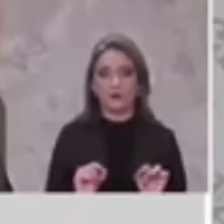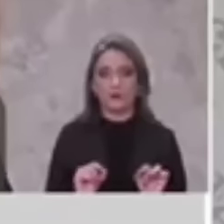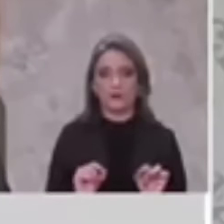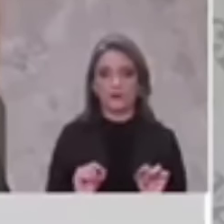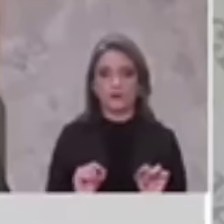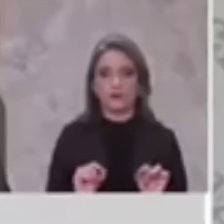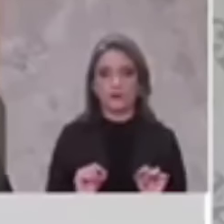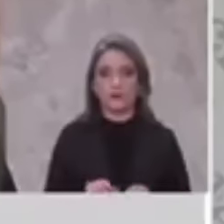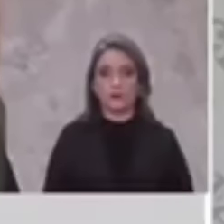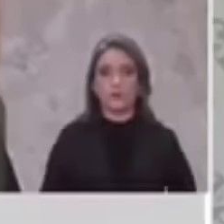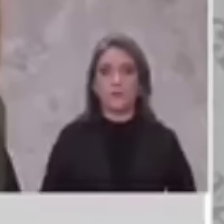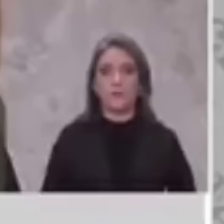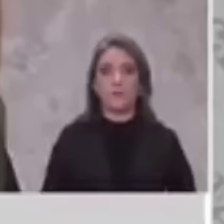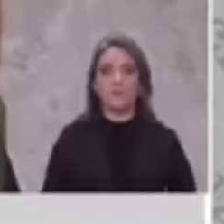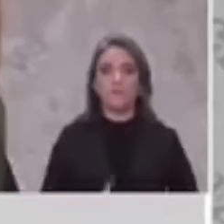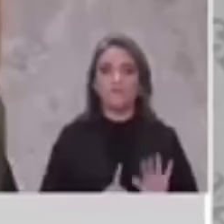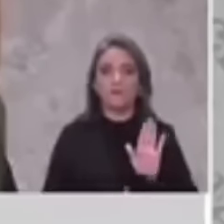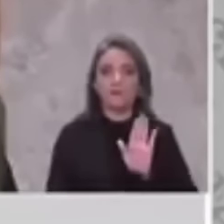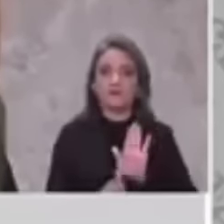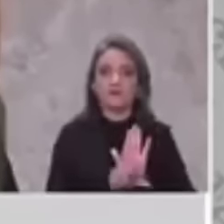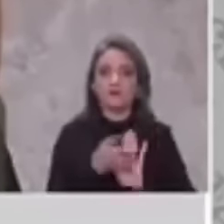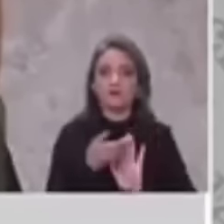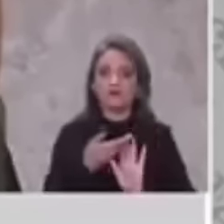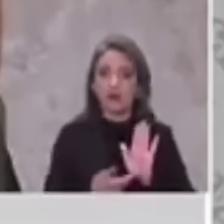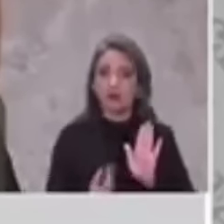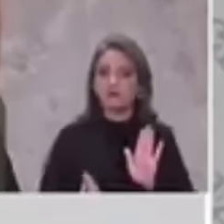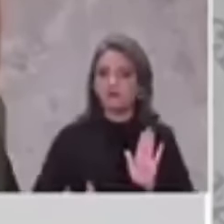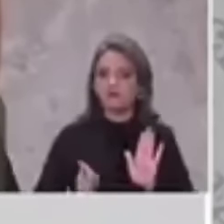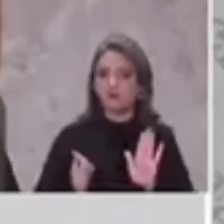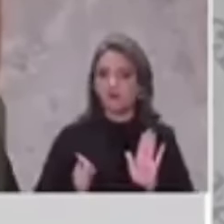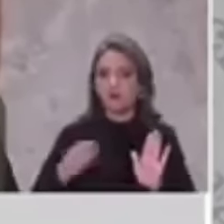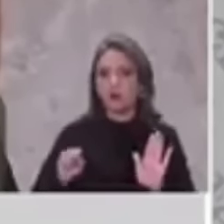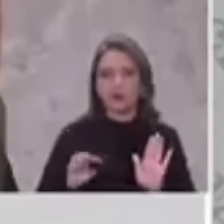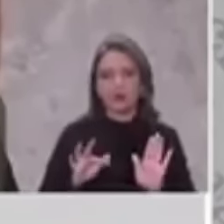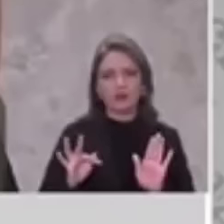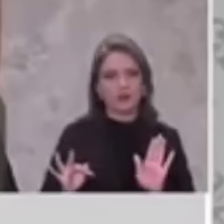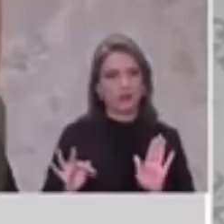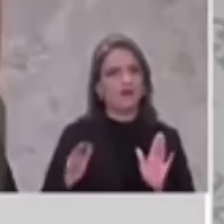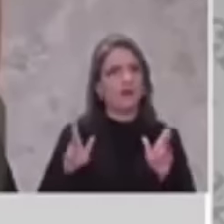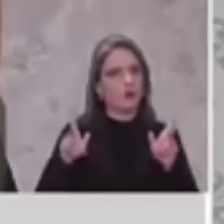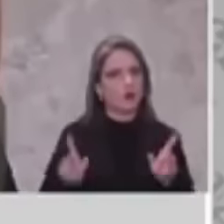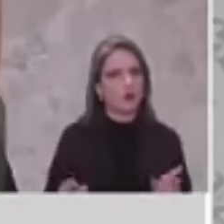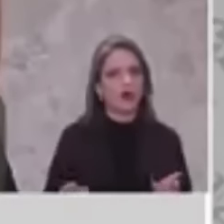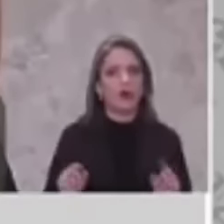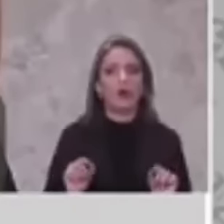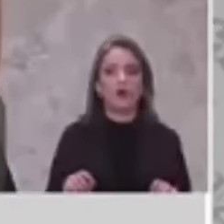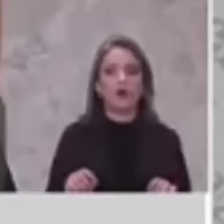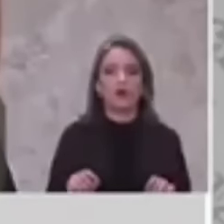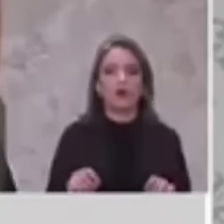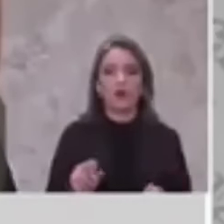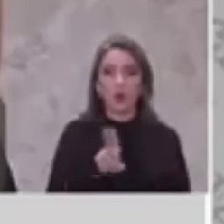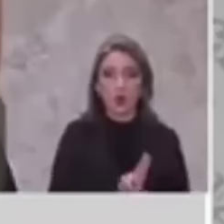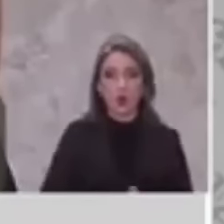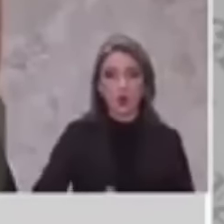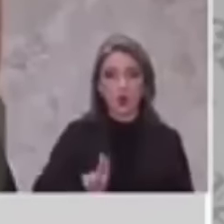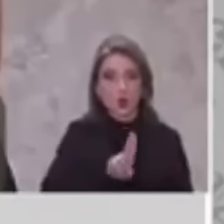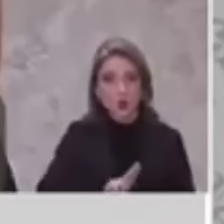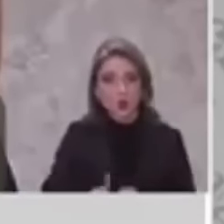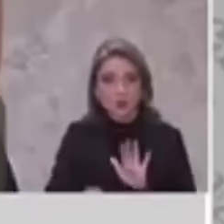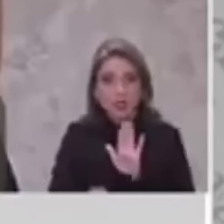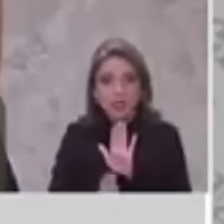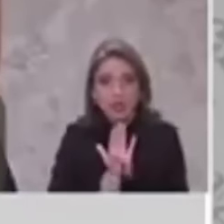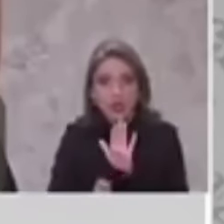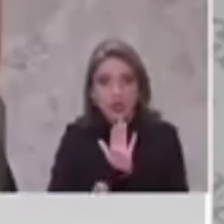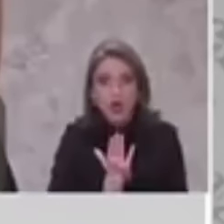a legislação em vigor que o consumo de drogas o porte de